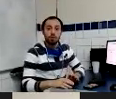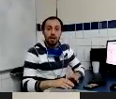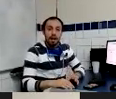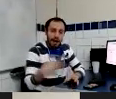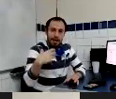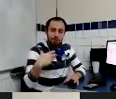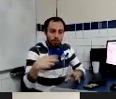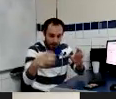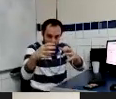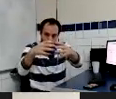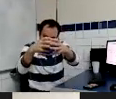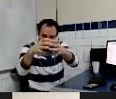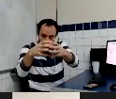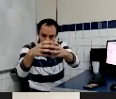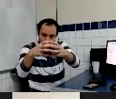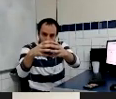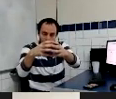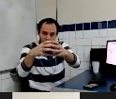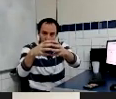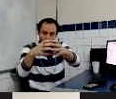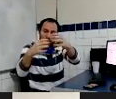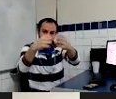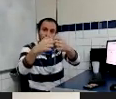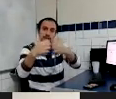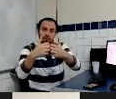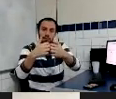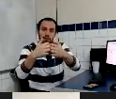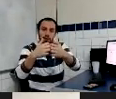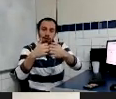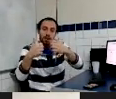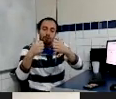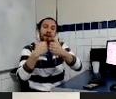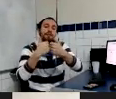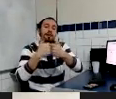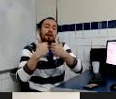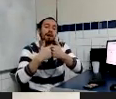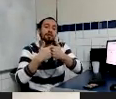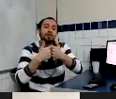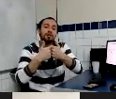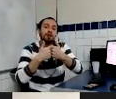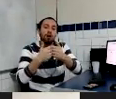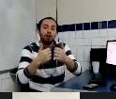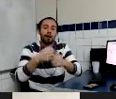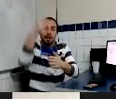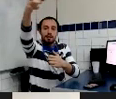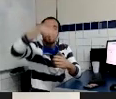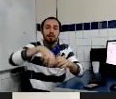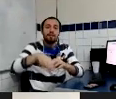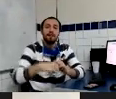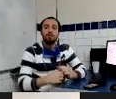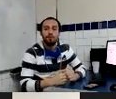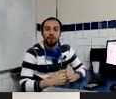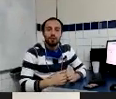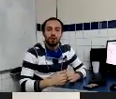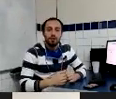justo. Caso, dentro do grupo, eu tenha uma discussão, eu tenha uma rivalidade, ora, esse